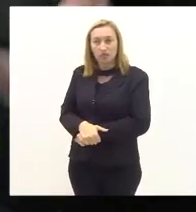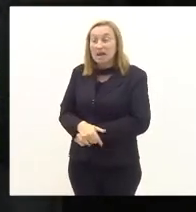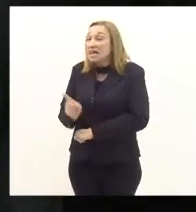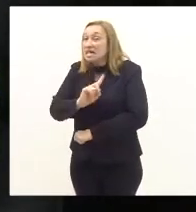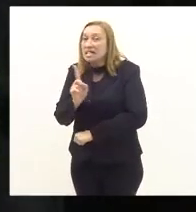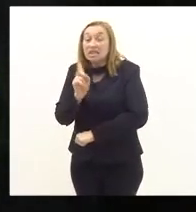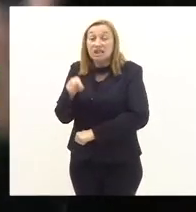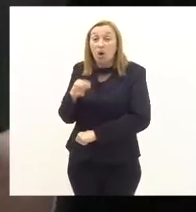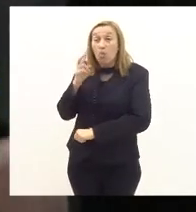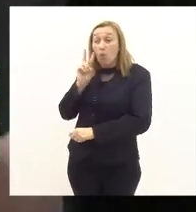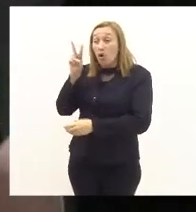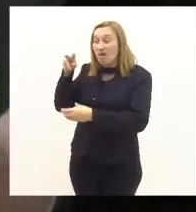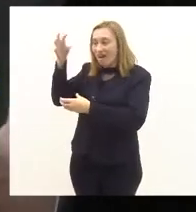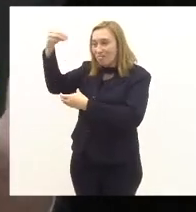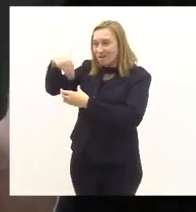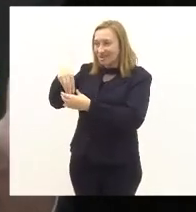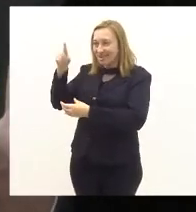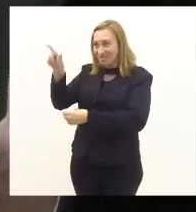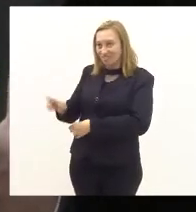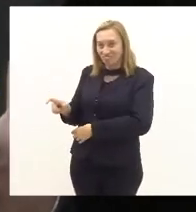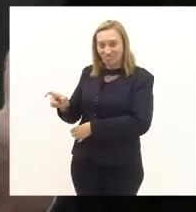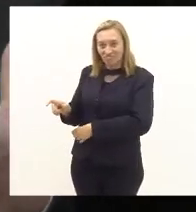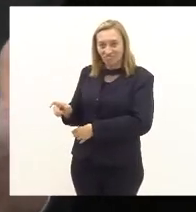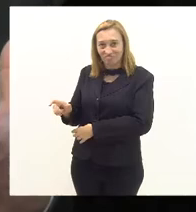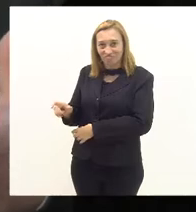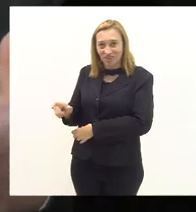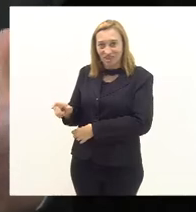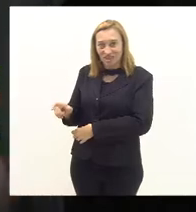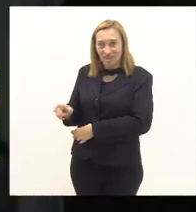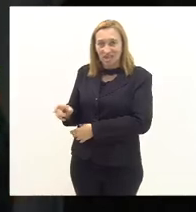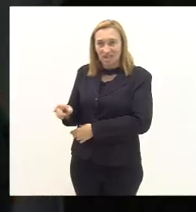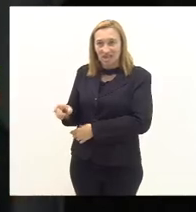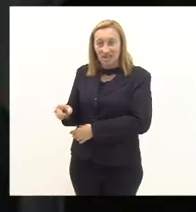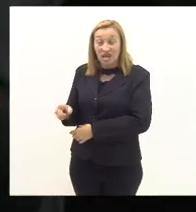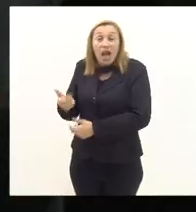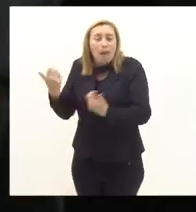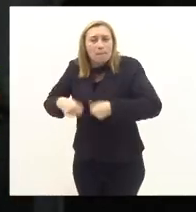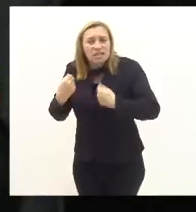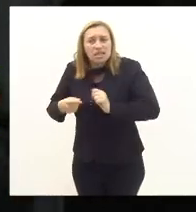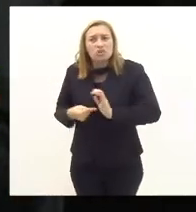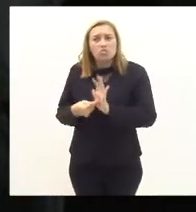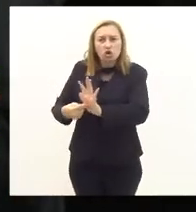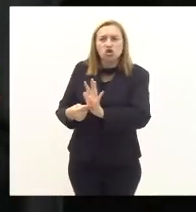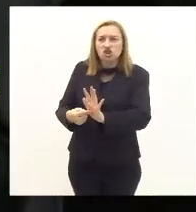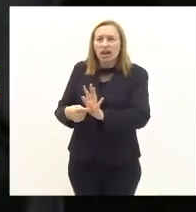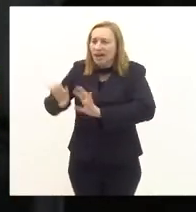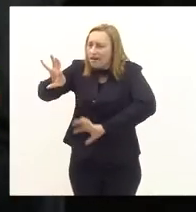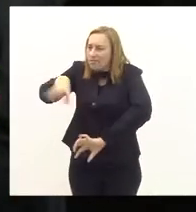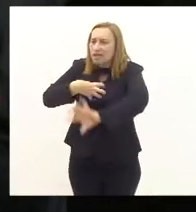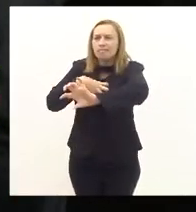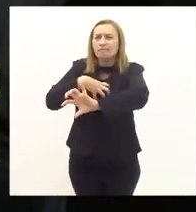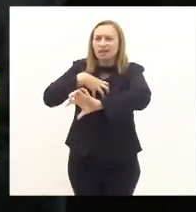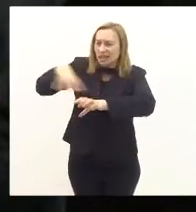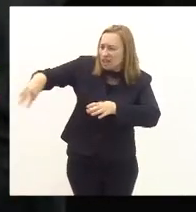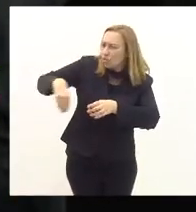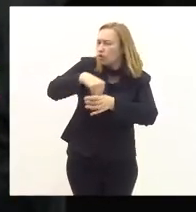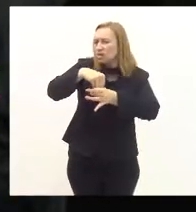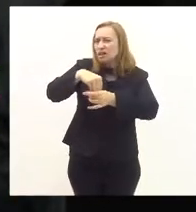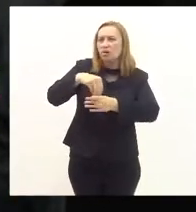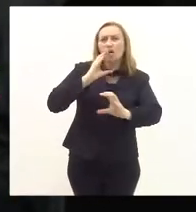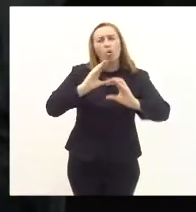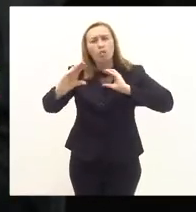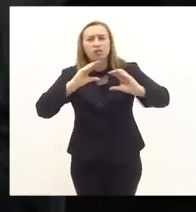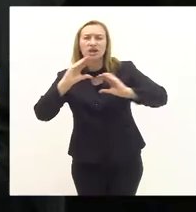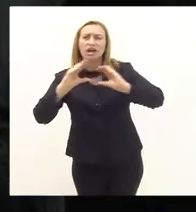não olhar para a condição do candidato. Não é? É preciso mostrar que a empatia, a inclusão, a